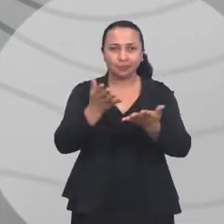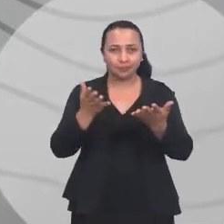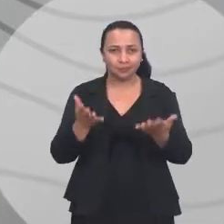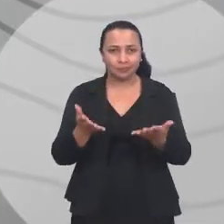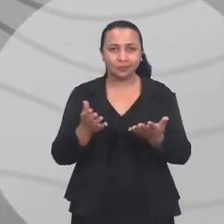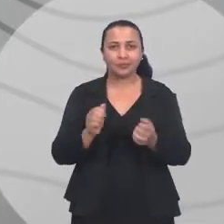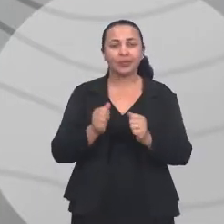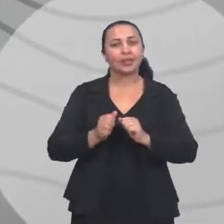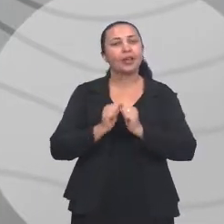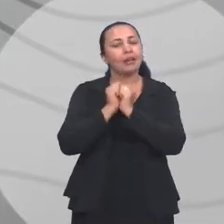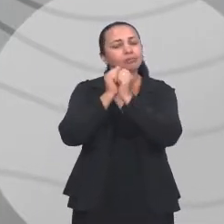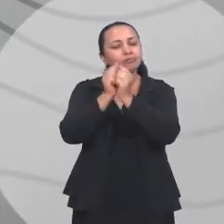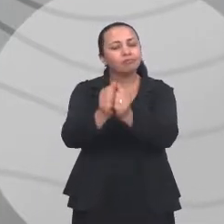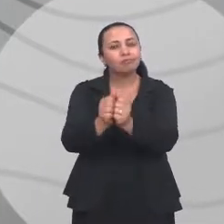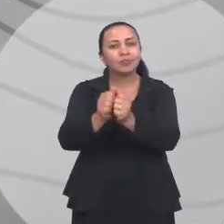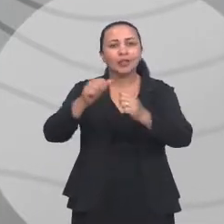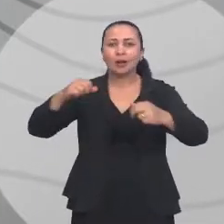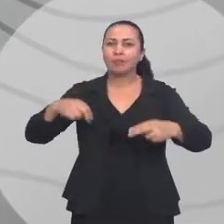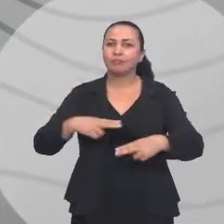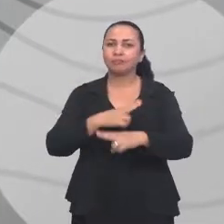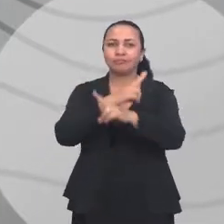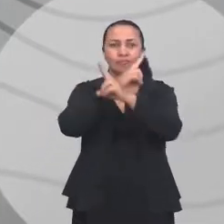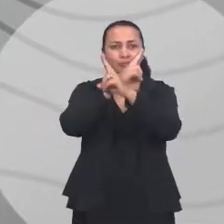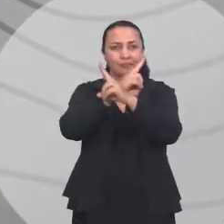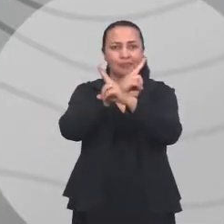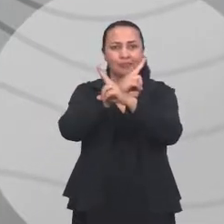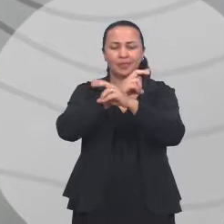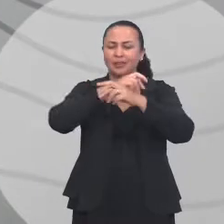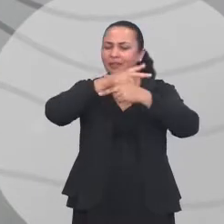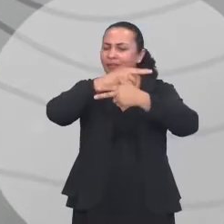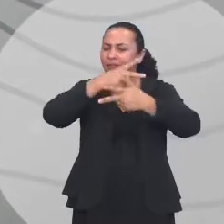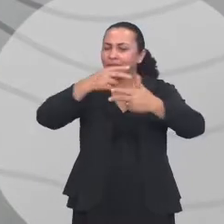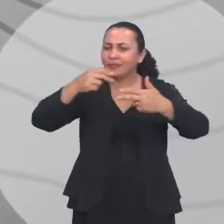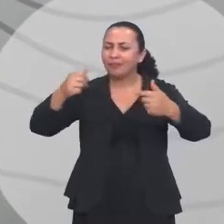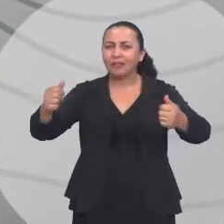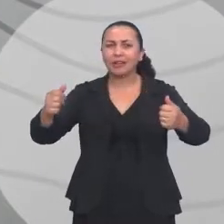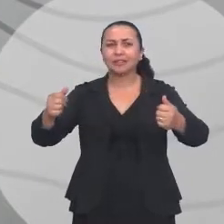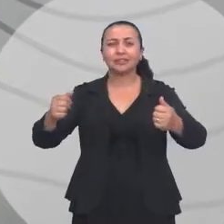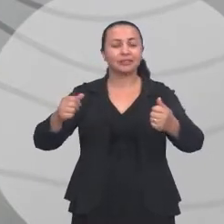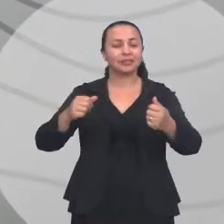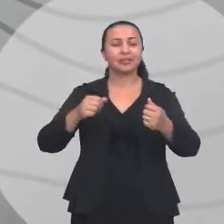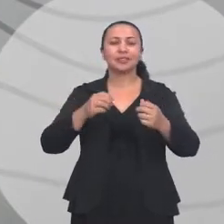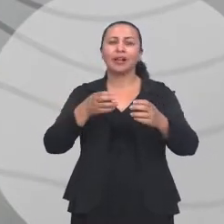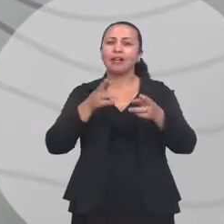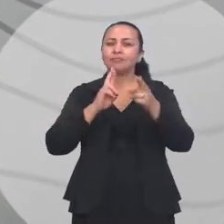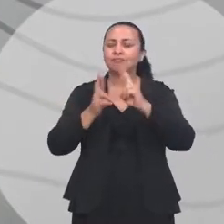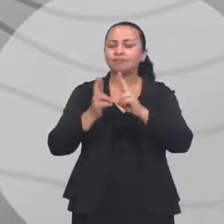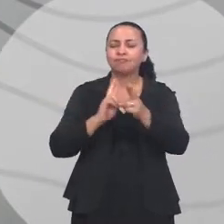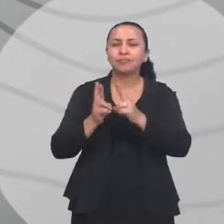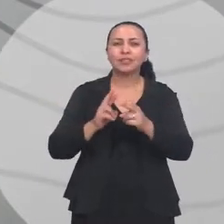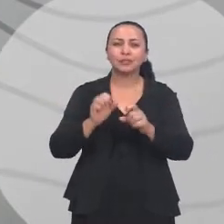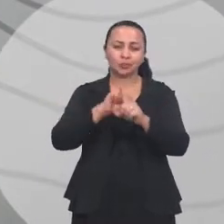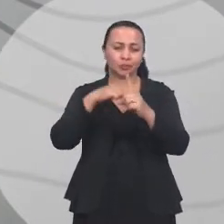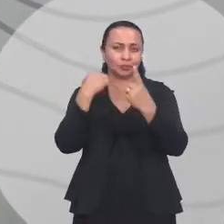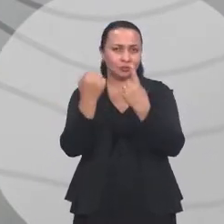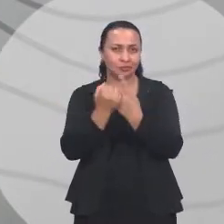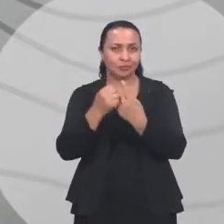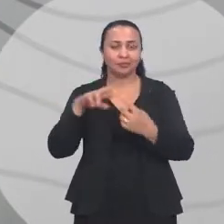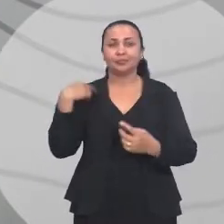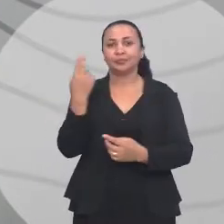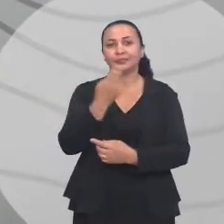aqueles que acompanha uesb na e pelos mais diversos veículos por nossas redes